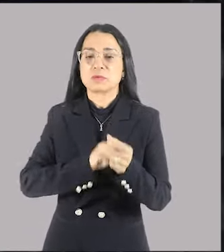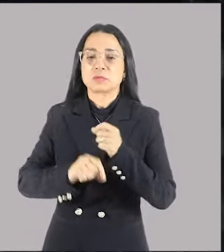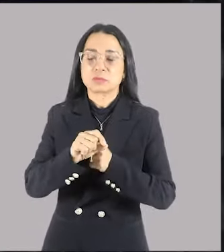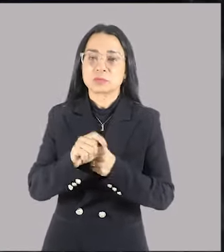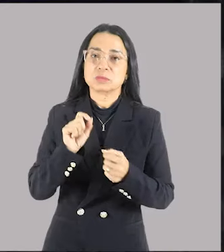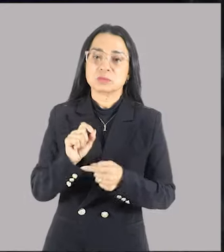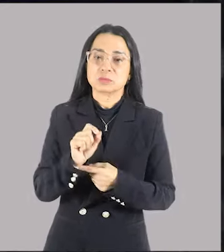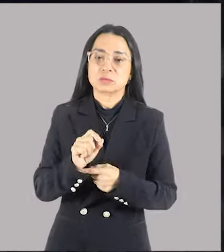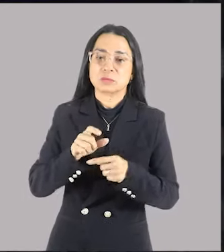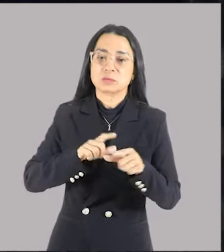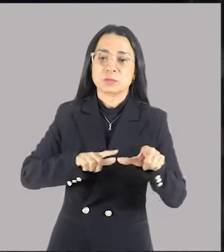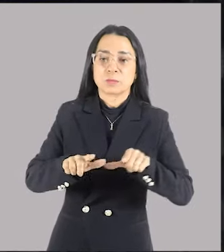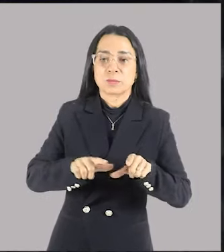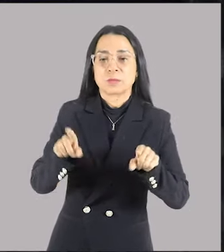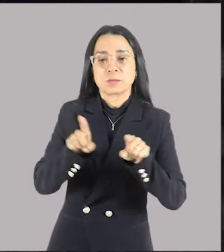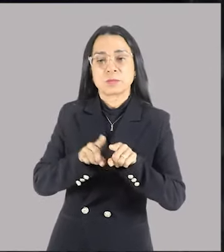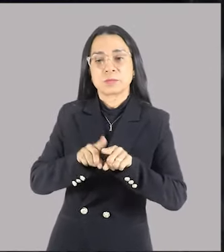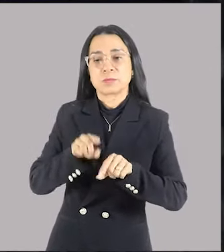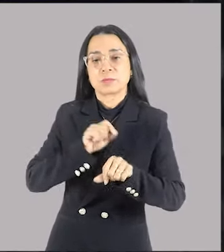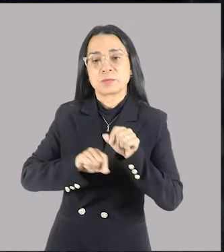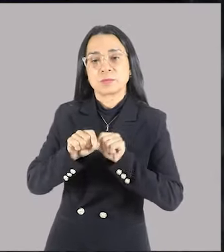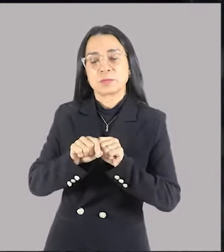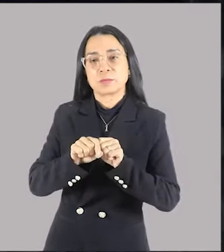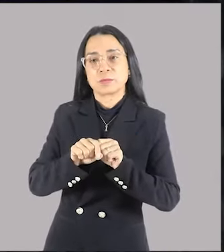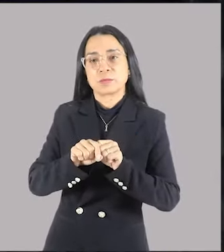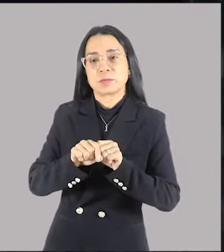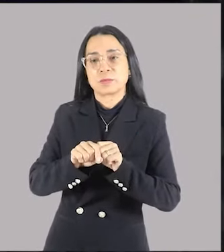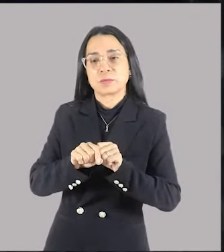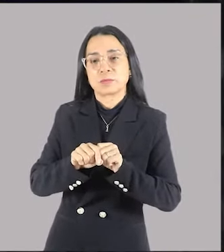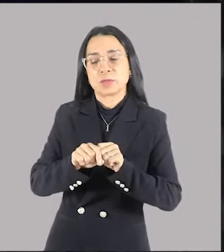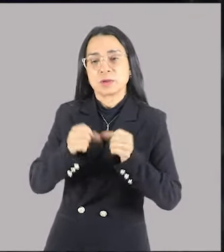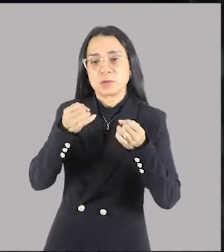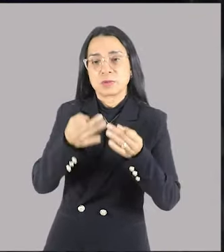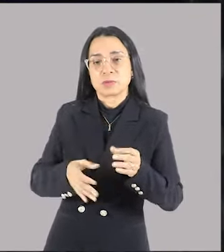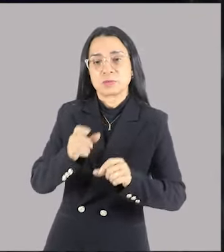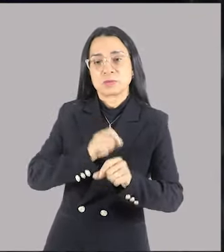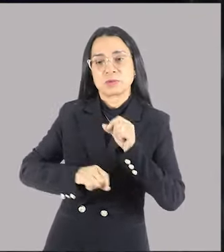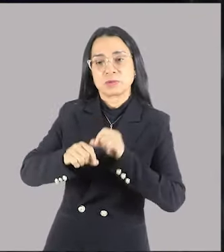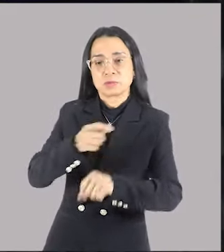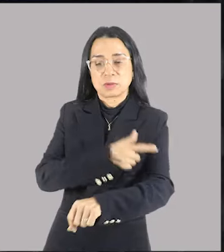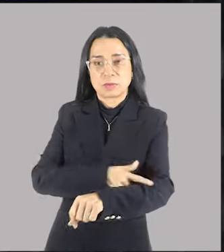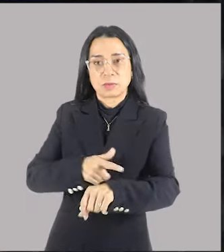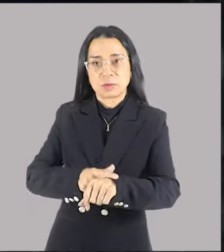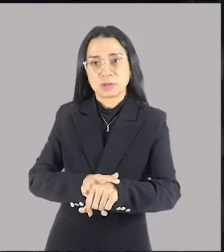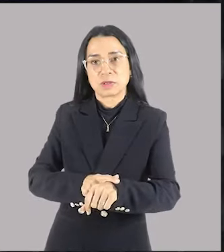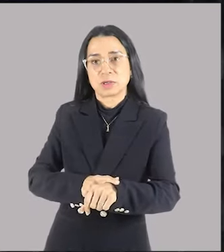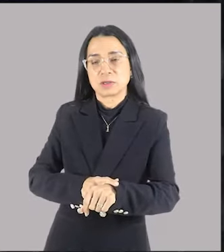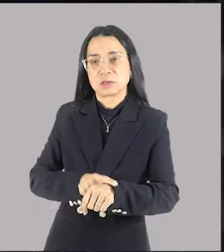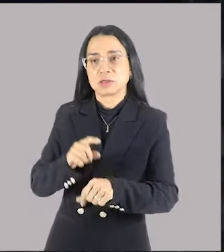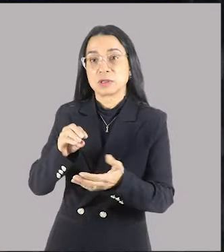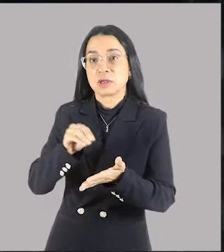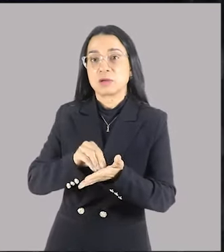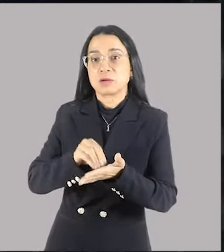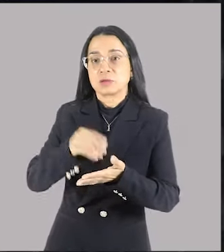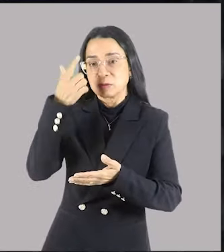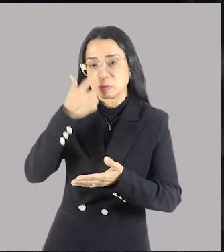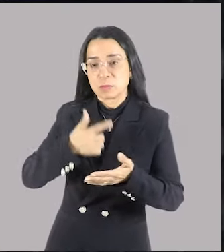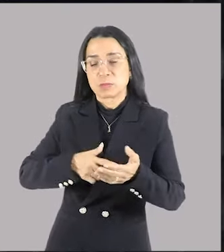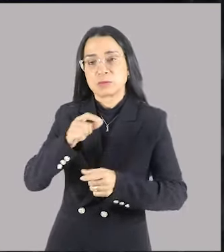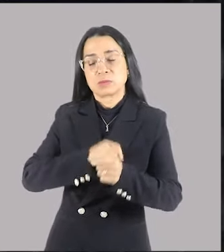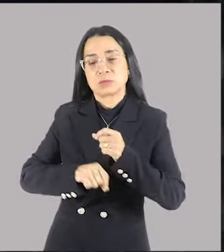confiança que nós trabalhamos também quando tratamos a respeito da moralidade da impessoalidade na administração pública estes cargos